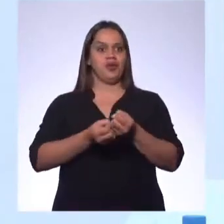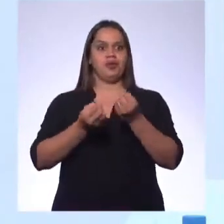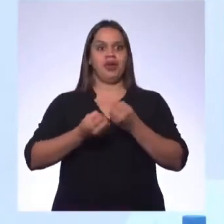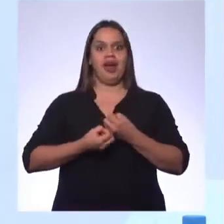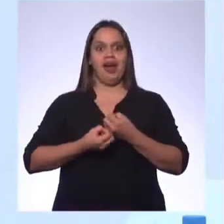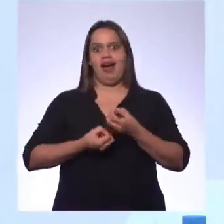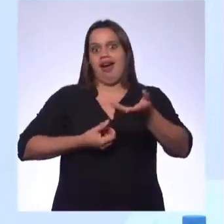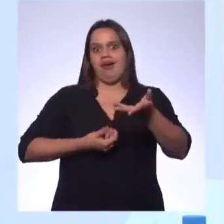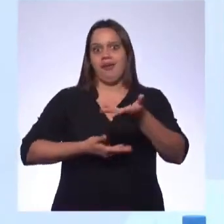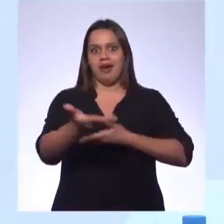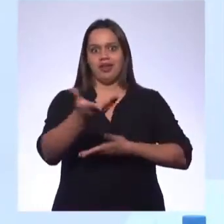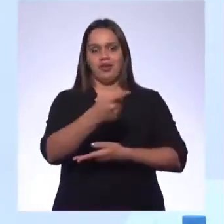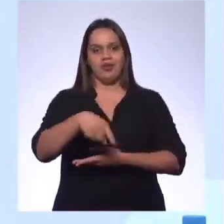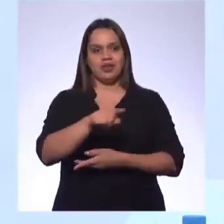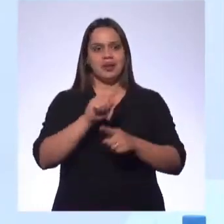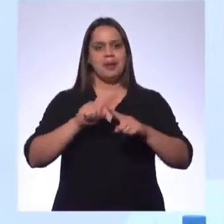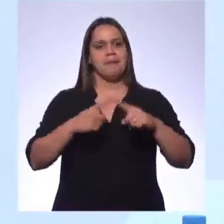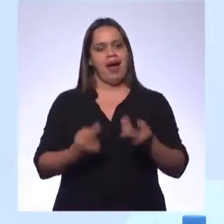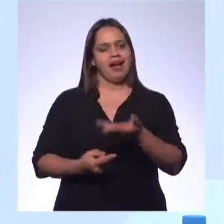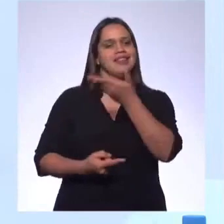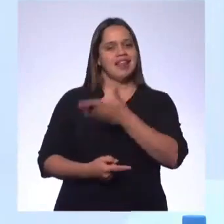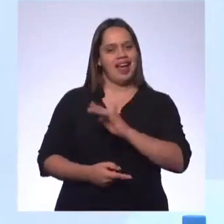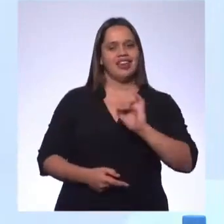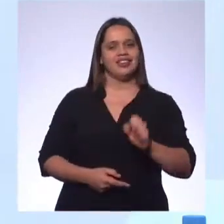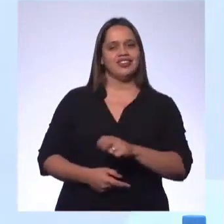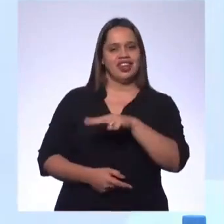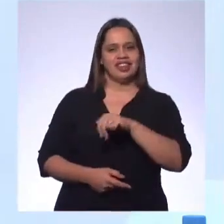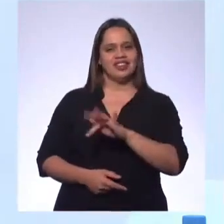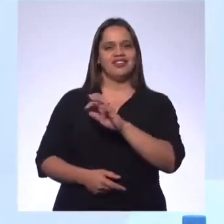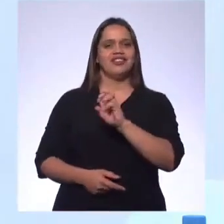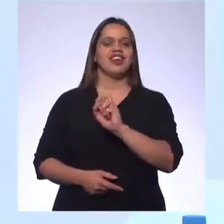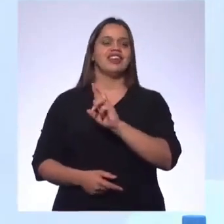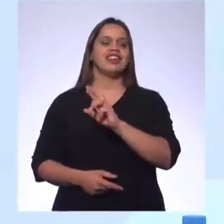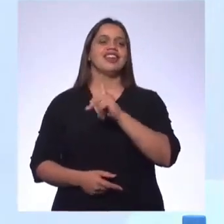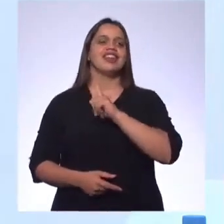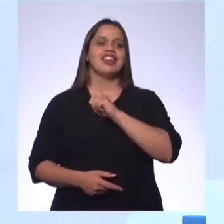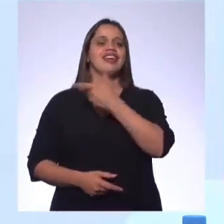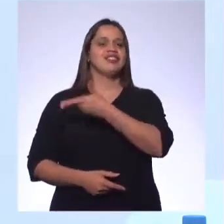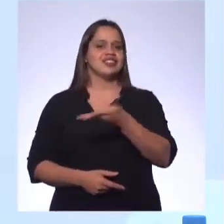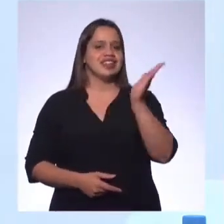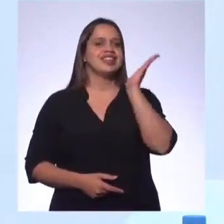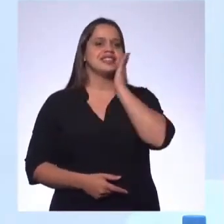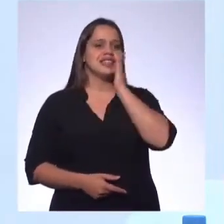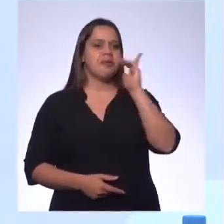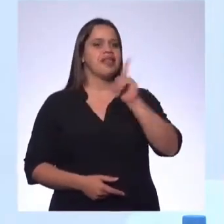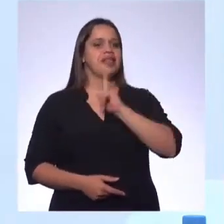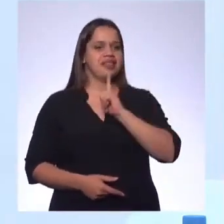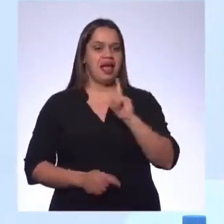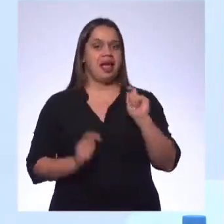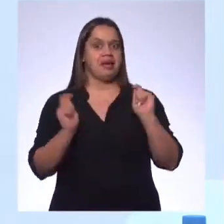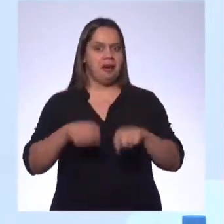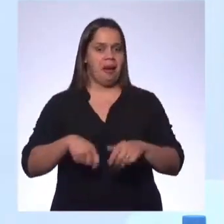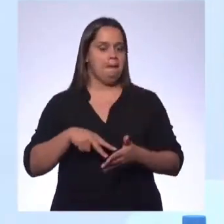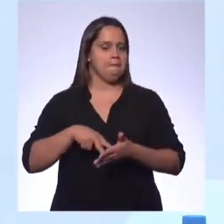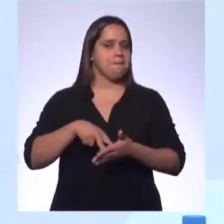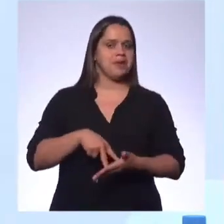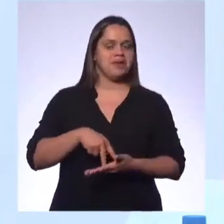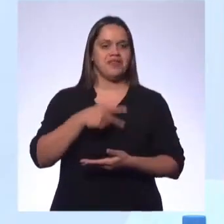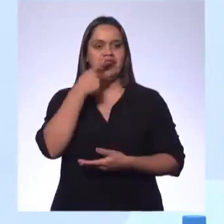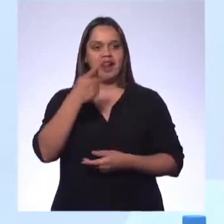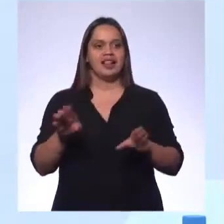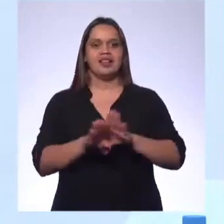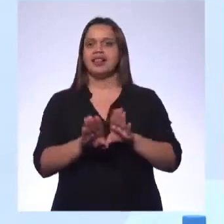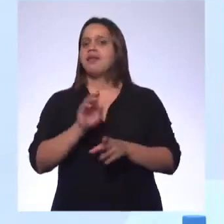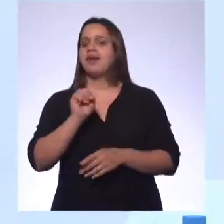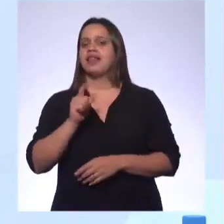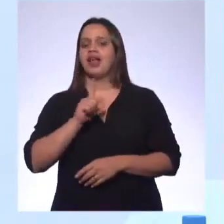vocês, tanta firmeza, como a Jennifer tem. Vocês sabem disso, né? Sabem que ela tem essa firmeza. Então, e o Mauro está aqui